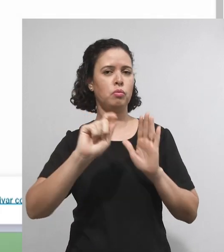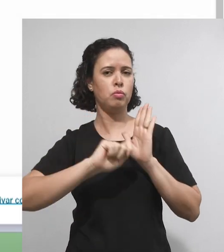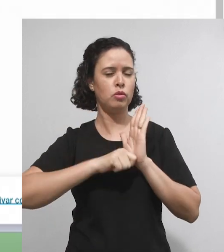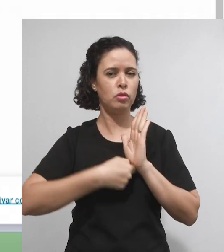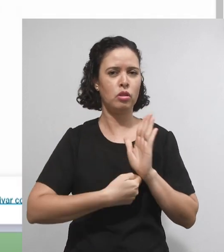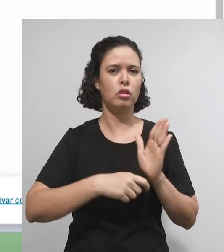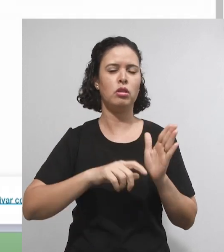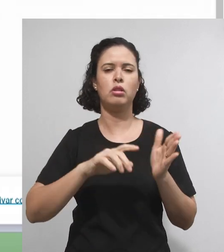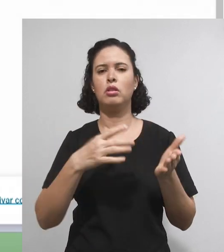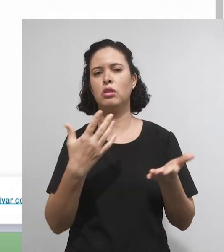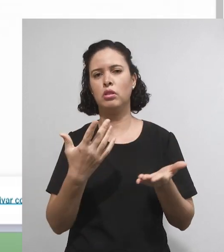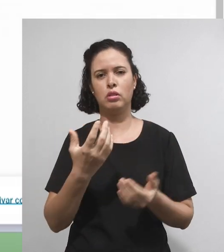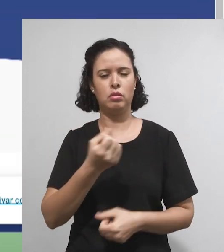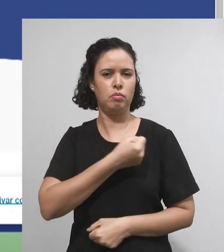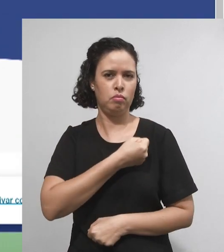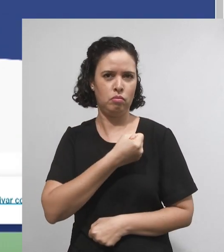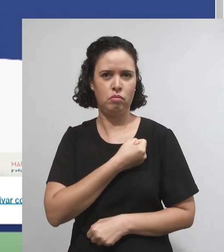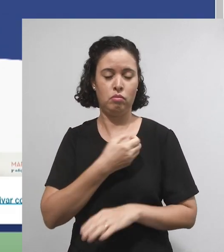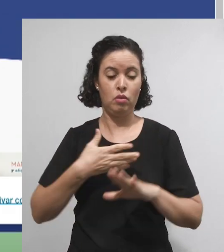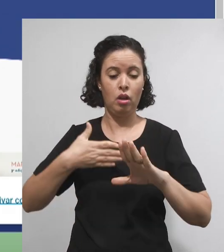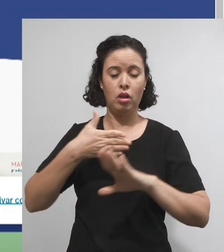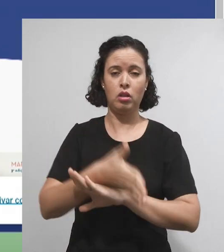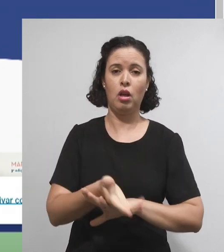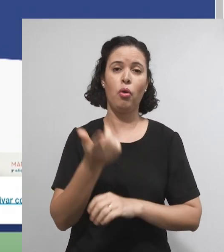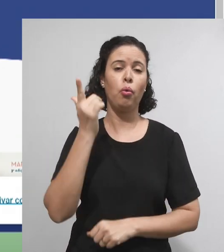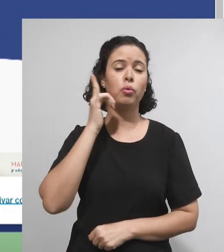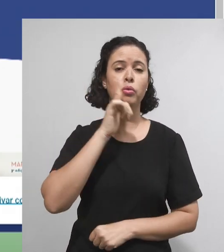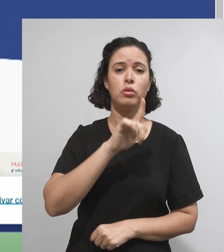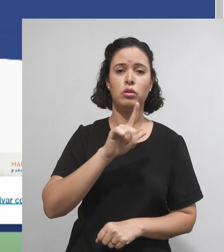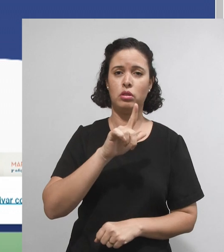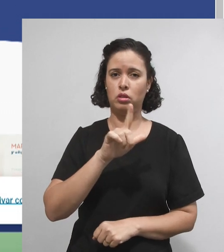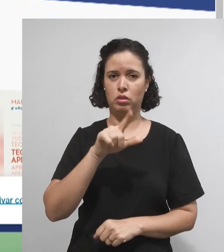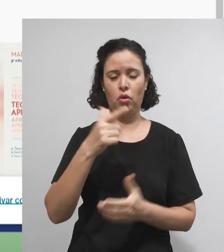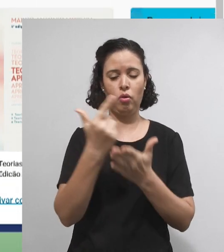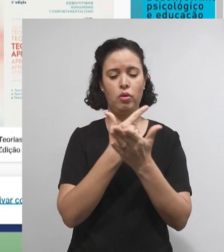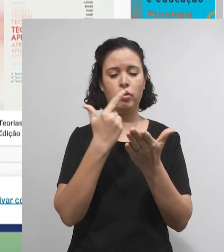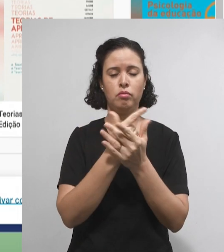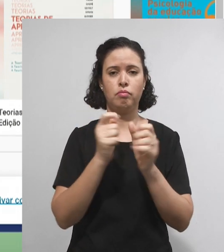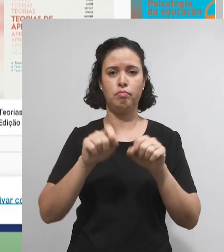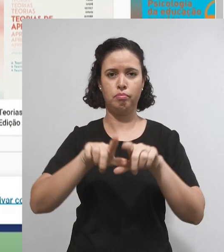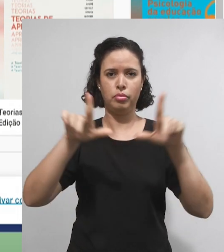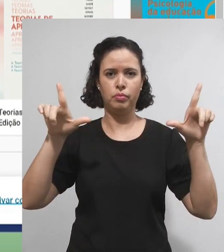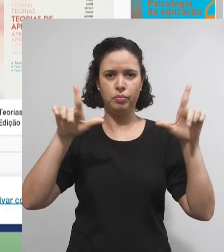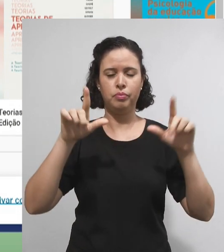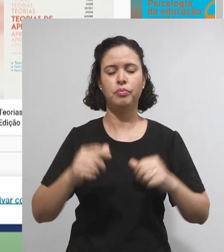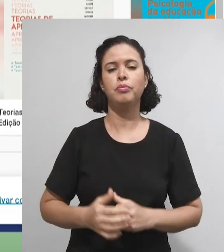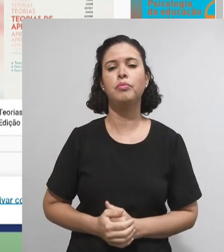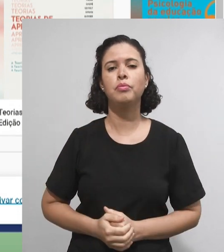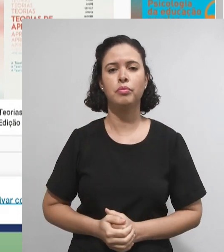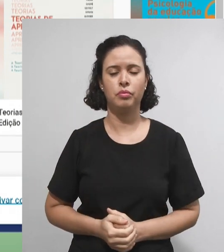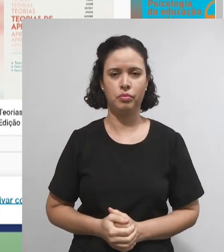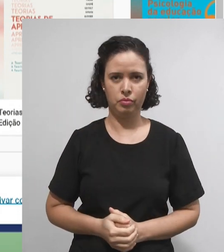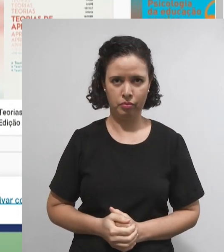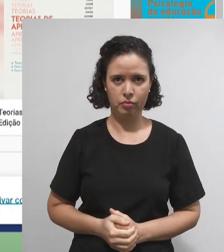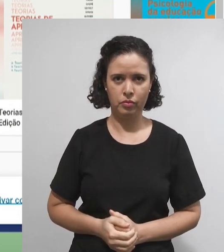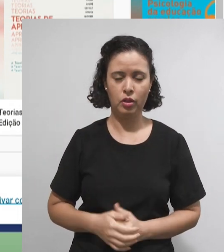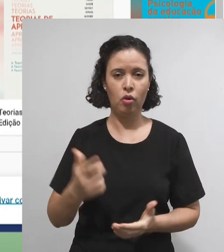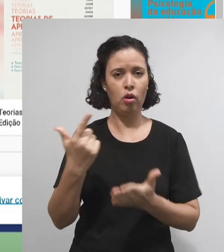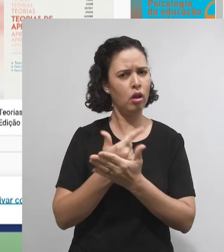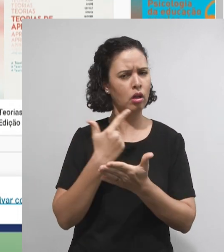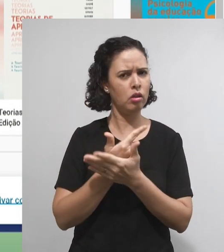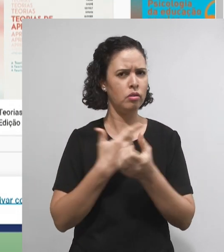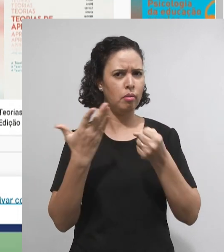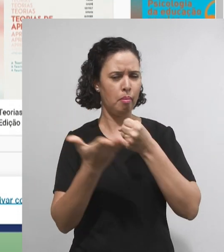no SWAP para você abrir os títulos da nossa biblioteca. Então, nosso título